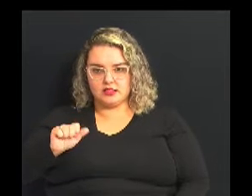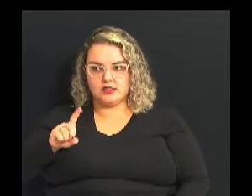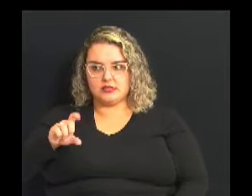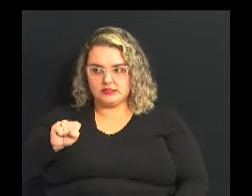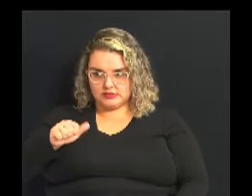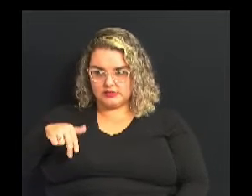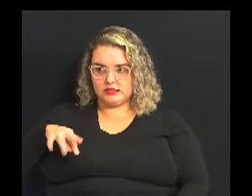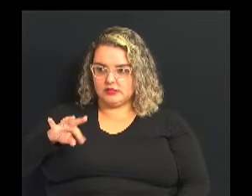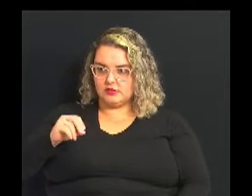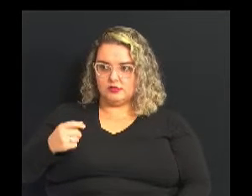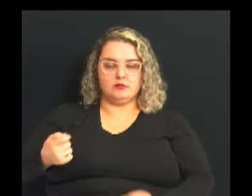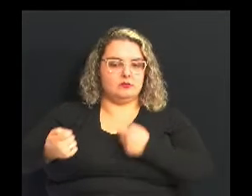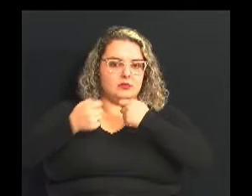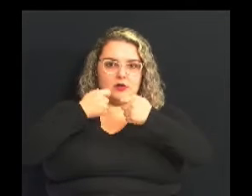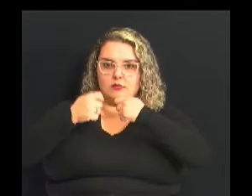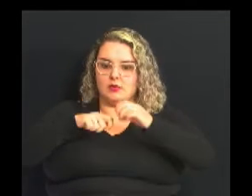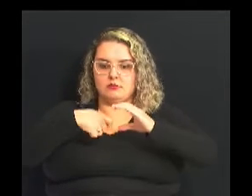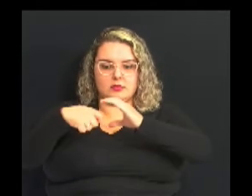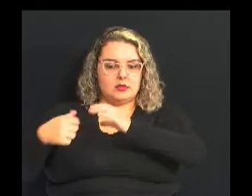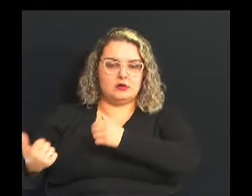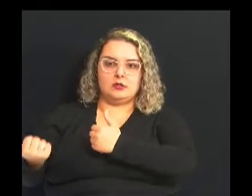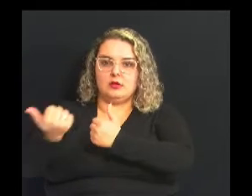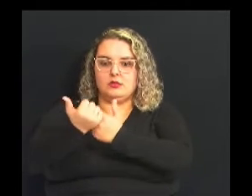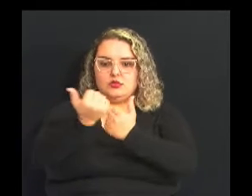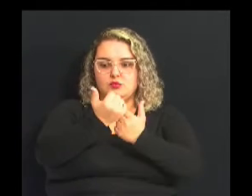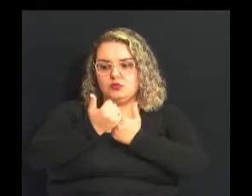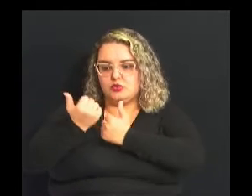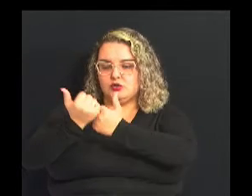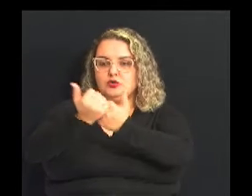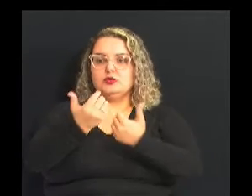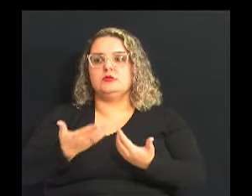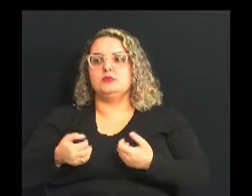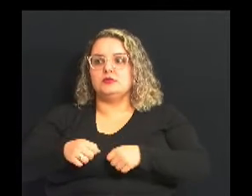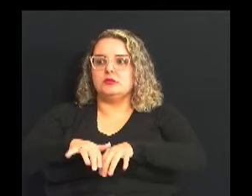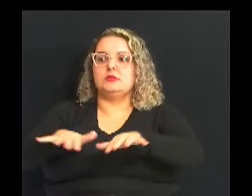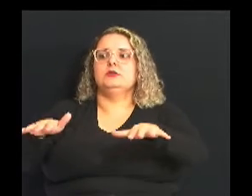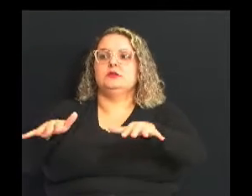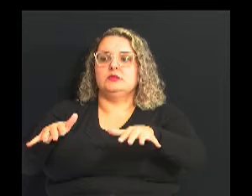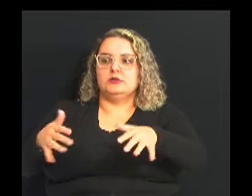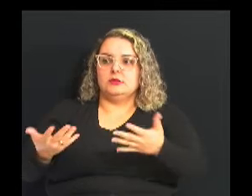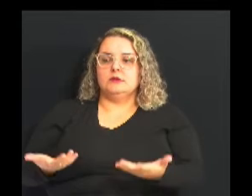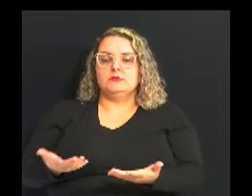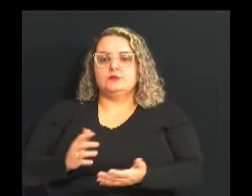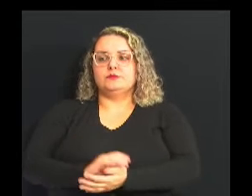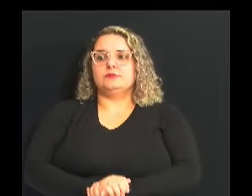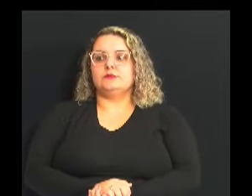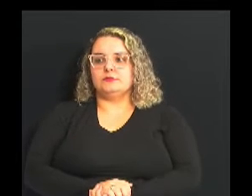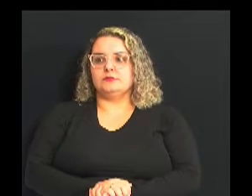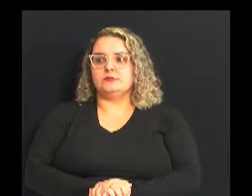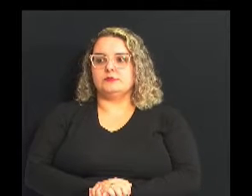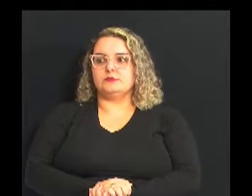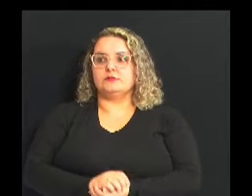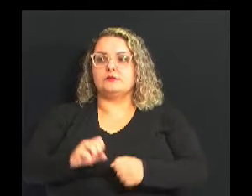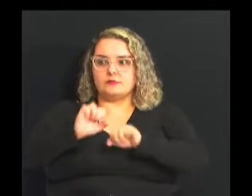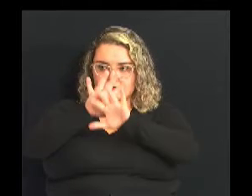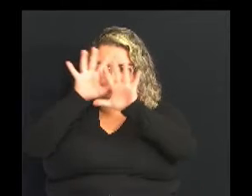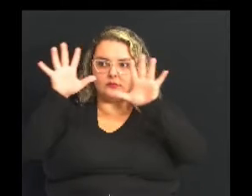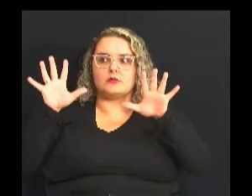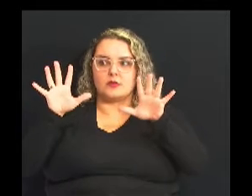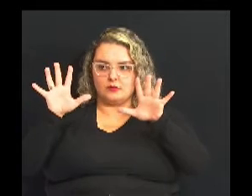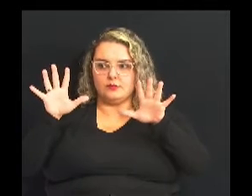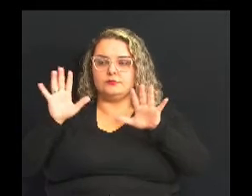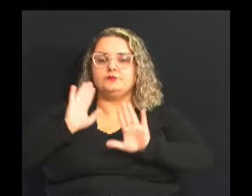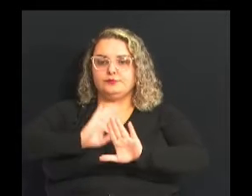alternando repórter, cameraman, etc. E, inclusive, fornecendo esse sentido, falando da transparência que a gente dá às ações